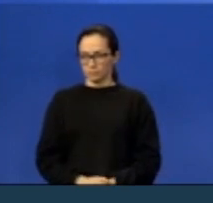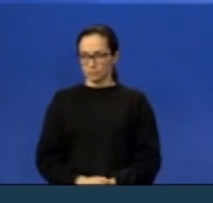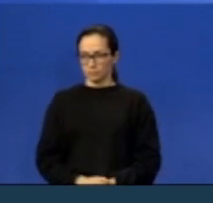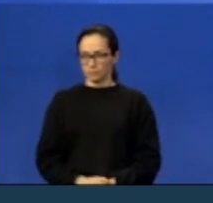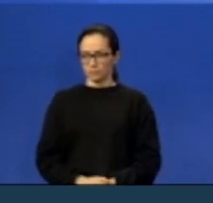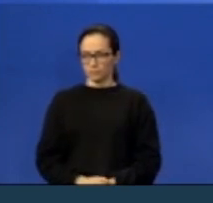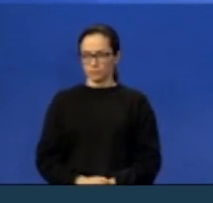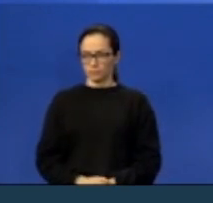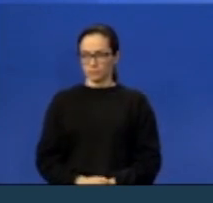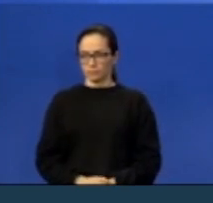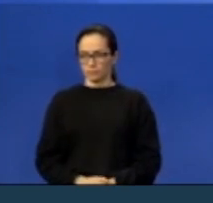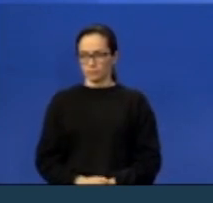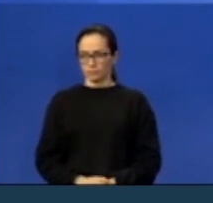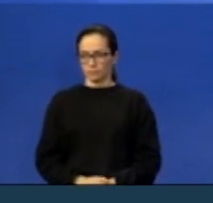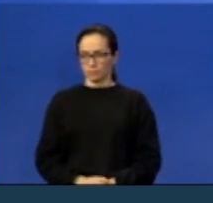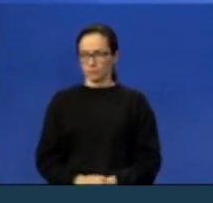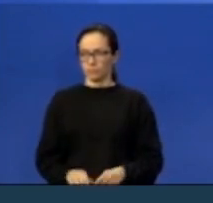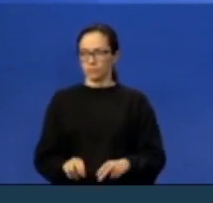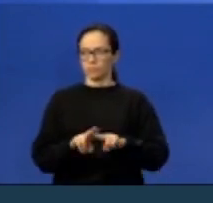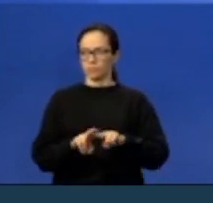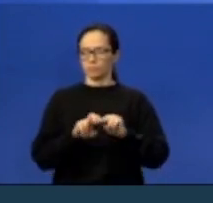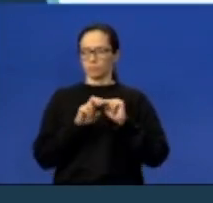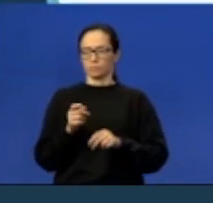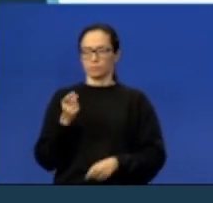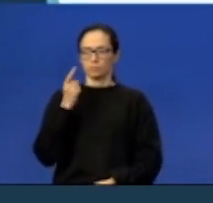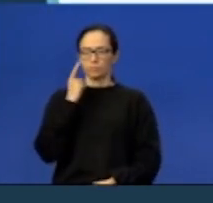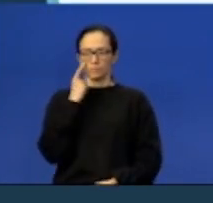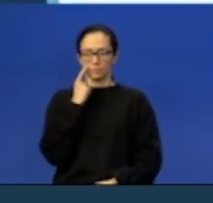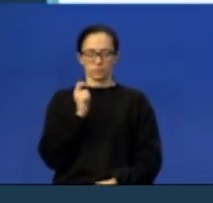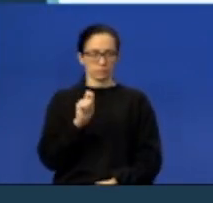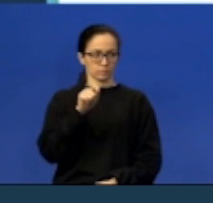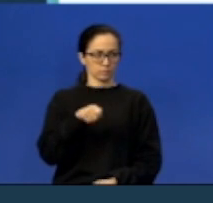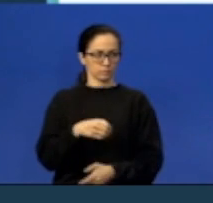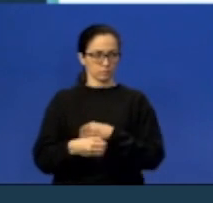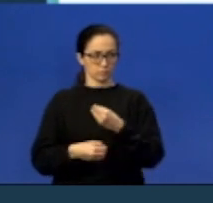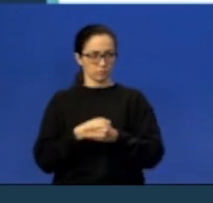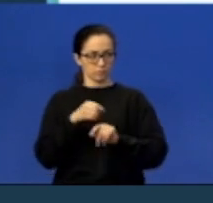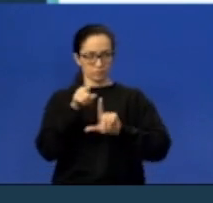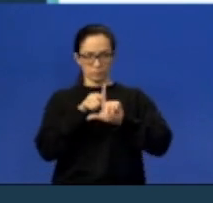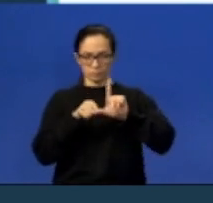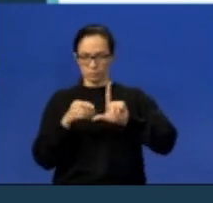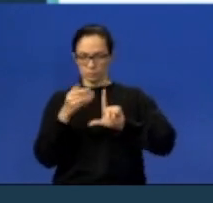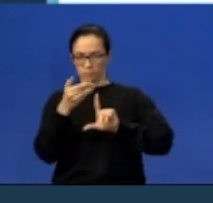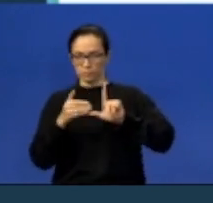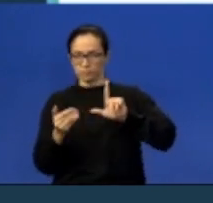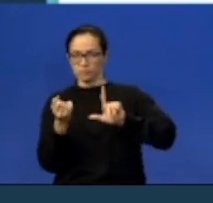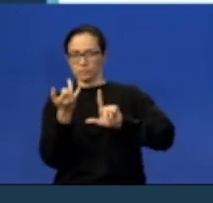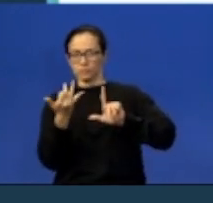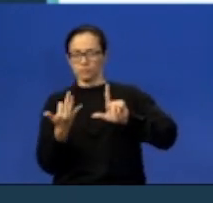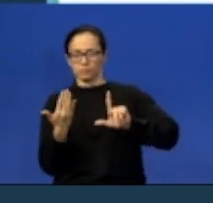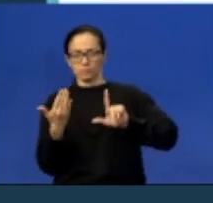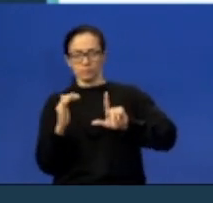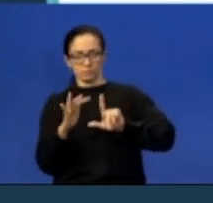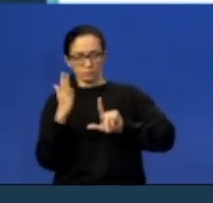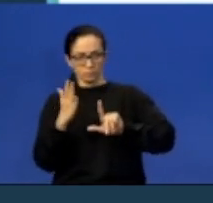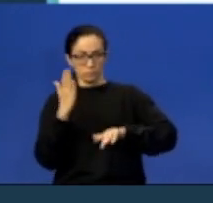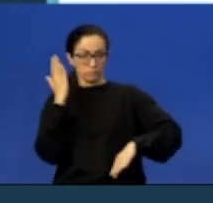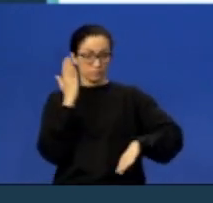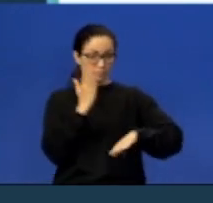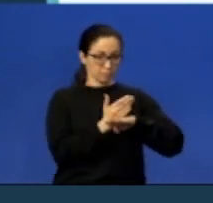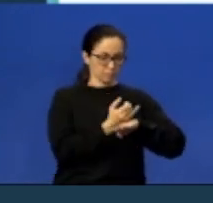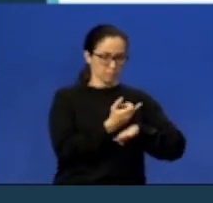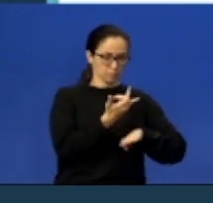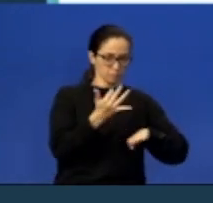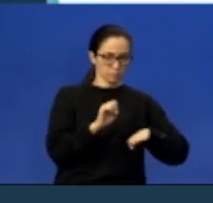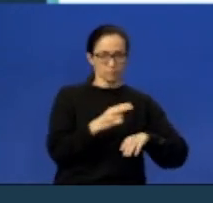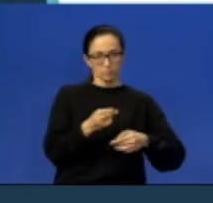lesão. Então, voltando para o slide, a gente vê que, né, a probabilidade da lesão ela pode estar diretamente relacionada à magnitude da carga ou